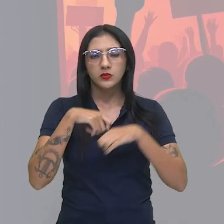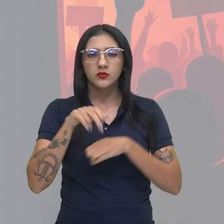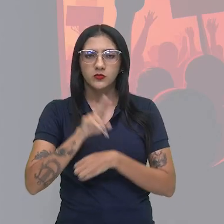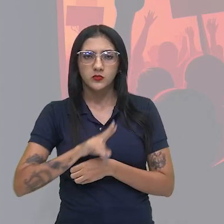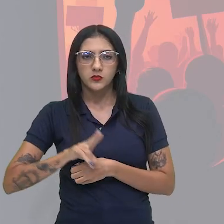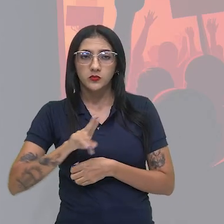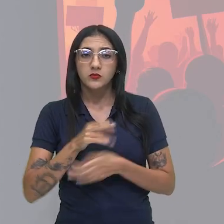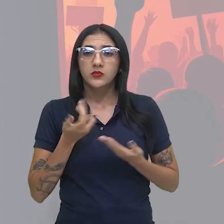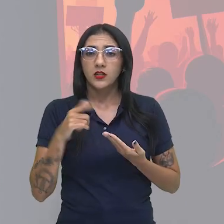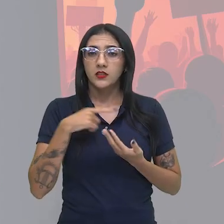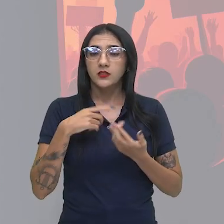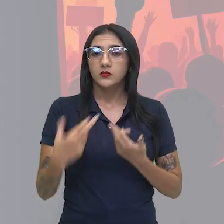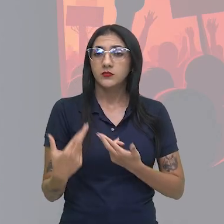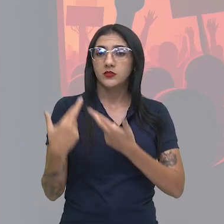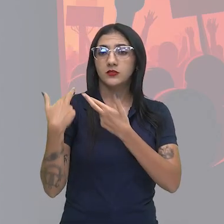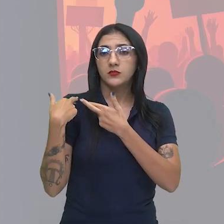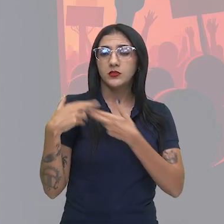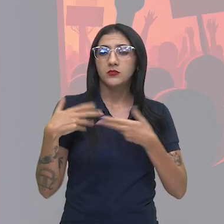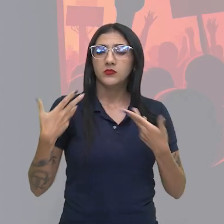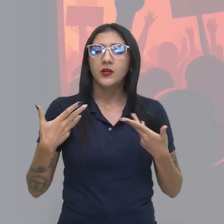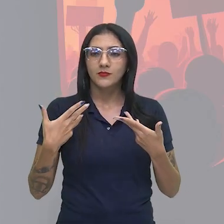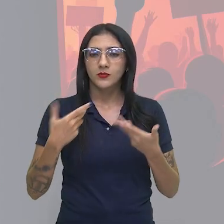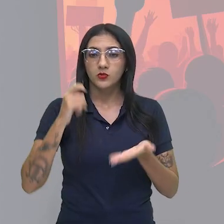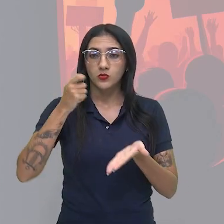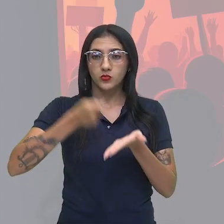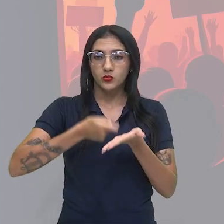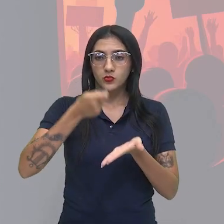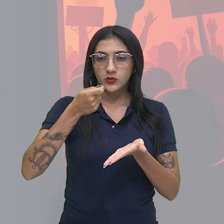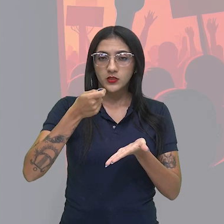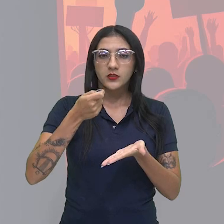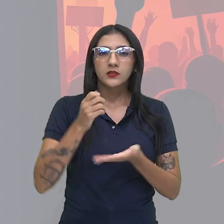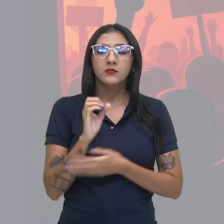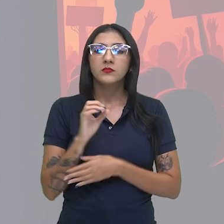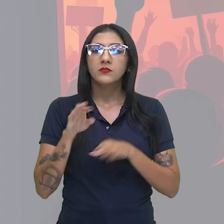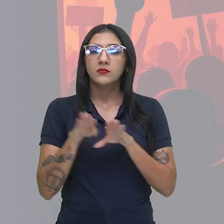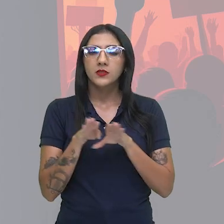a responsabilidade desse poder são dos juízes